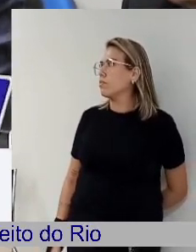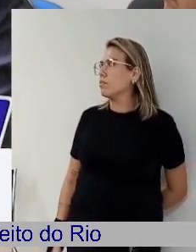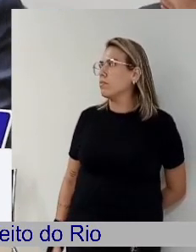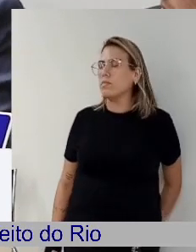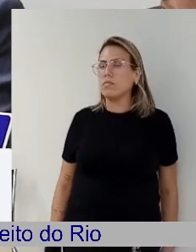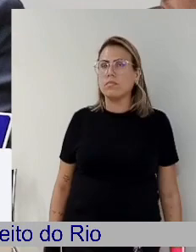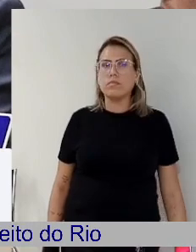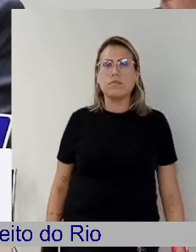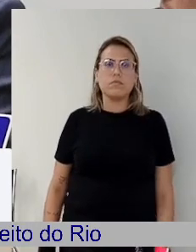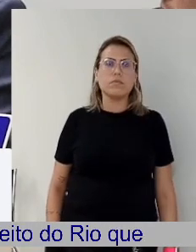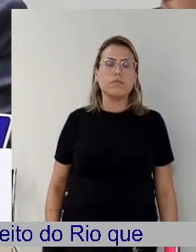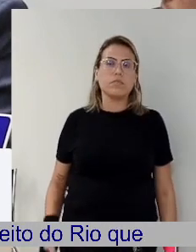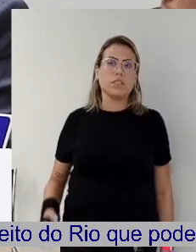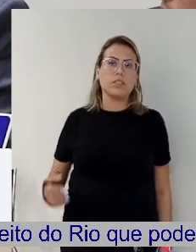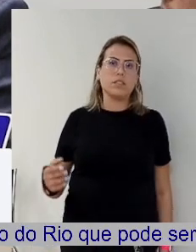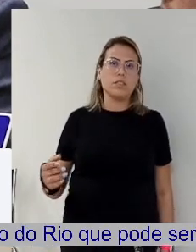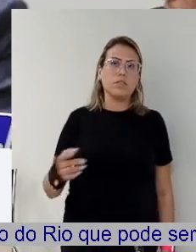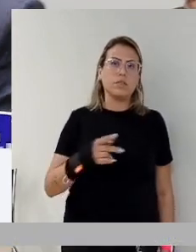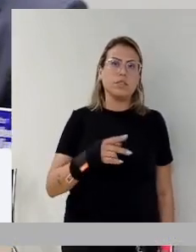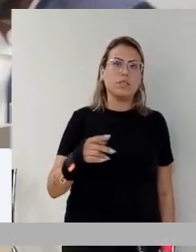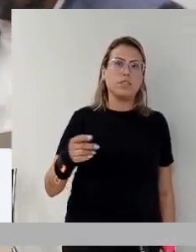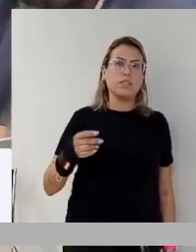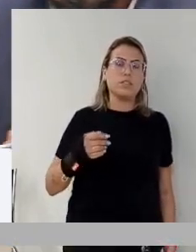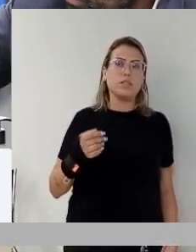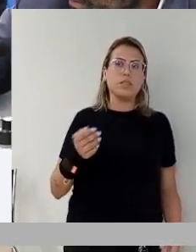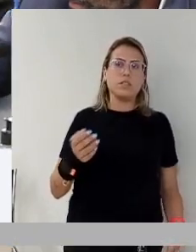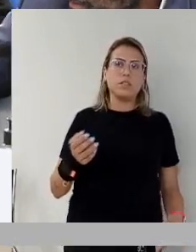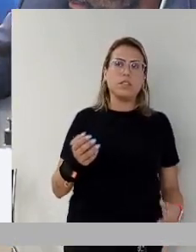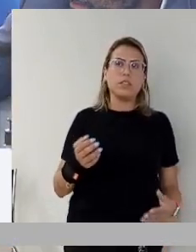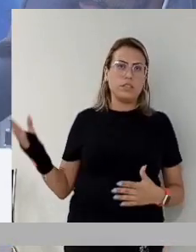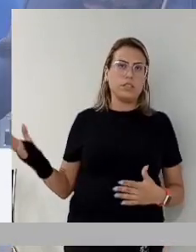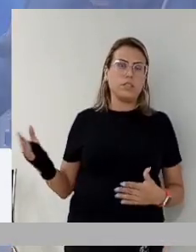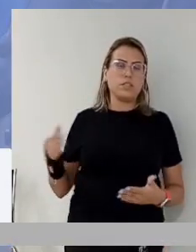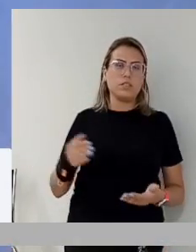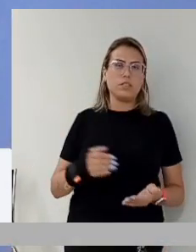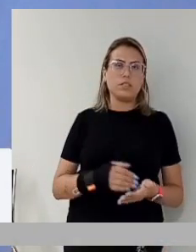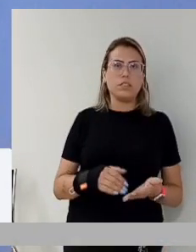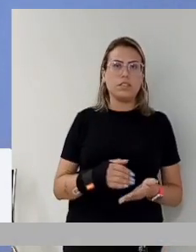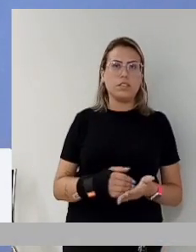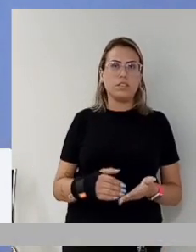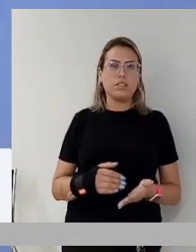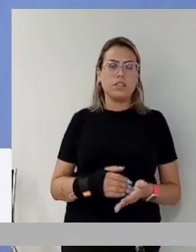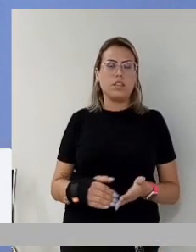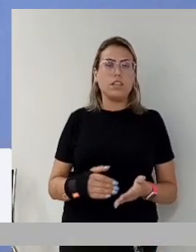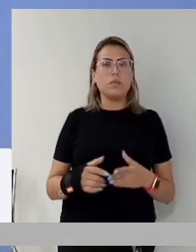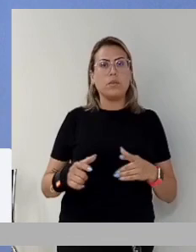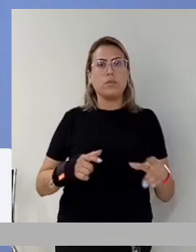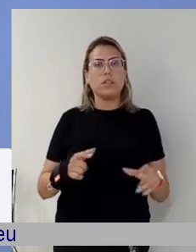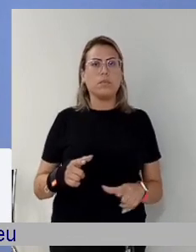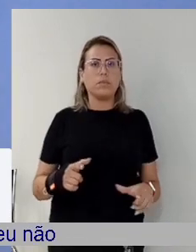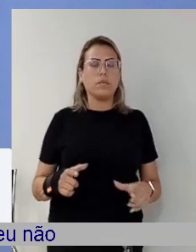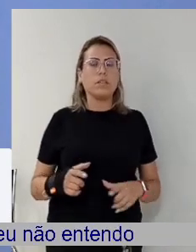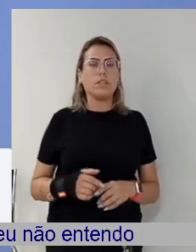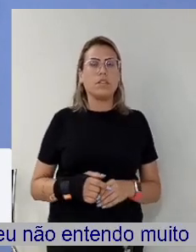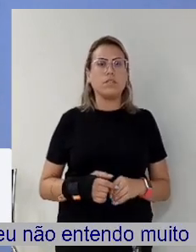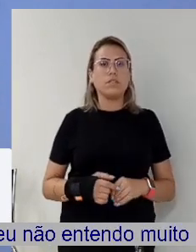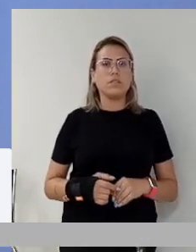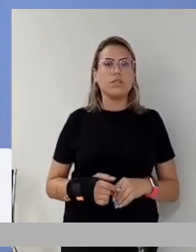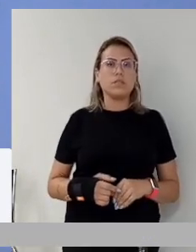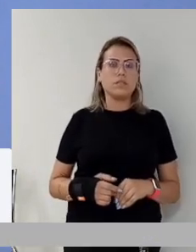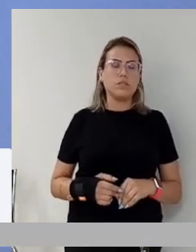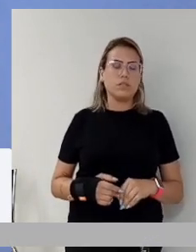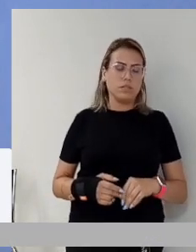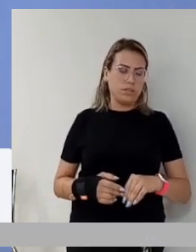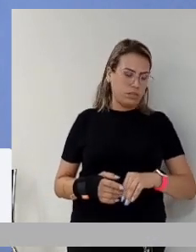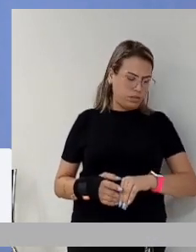clenia senhor presidente eu quero parabenizar o nosso amigo Ed pelo trabalho que eu acho que foi um